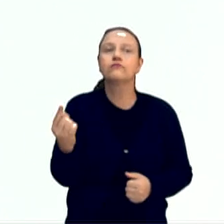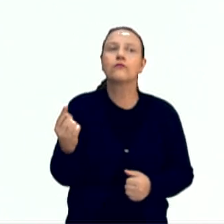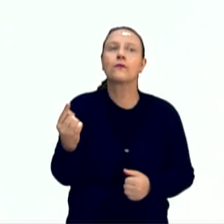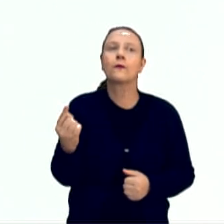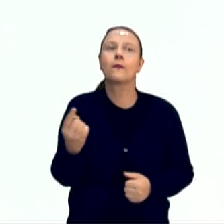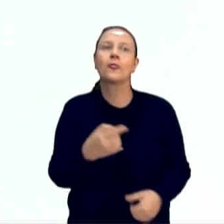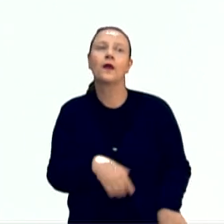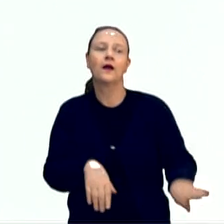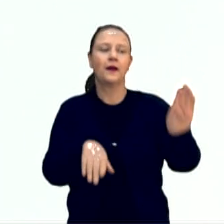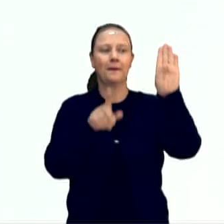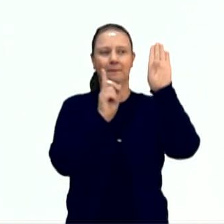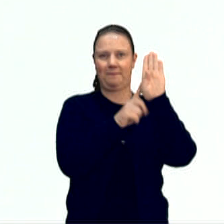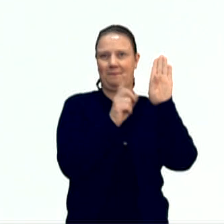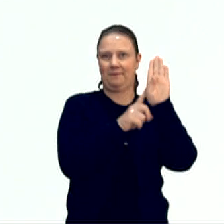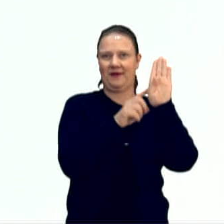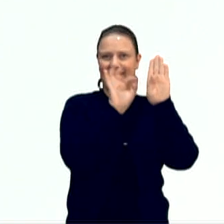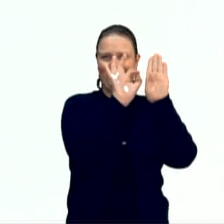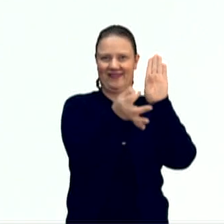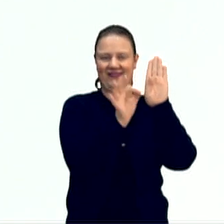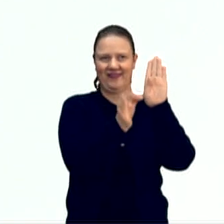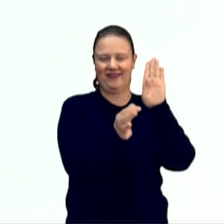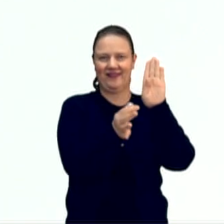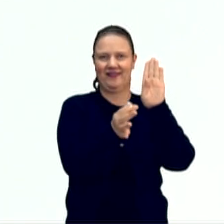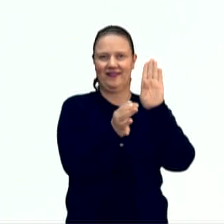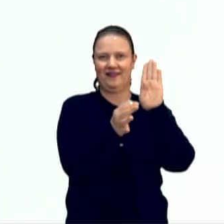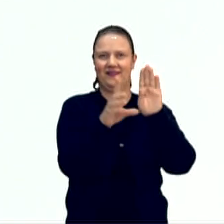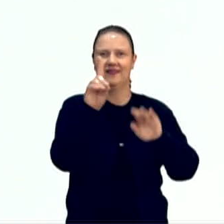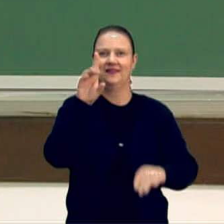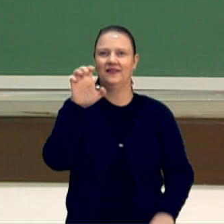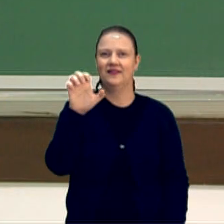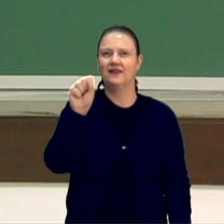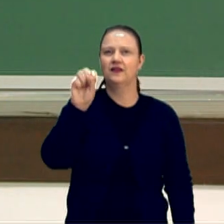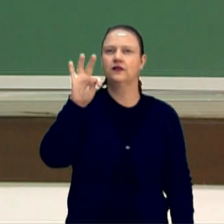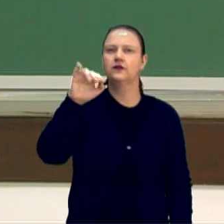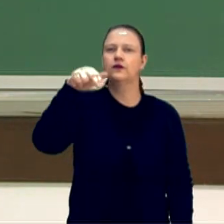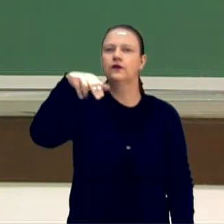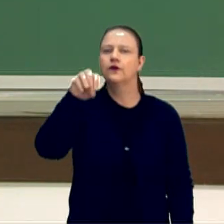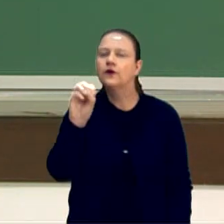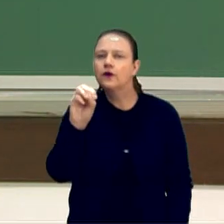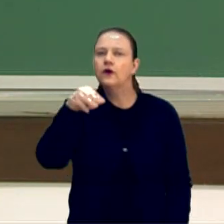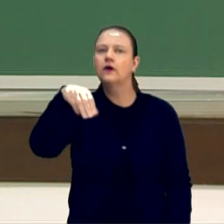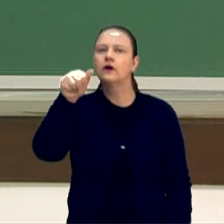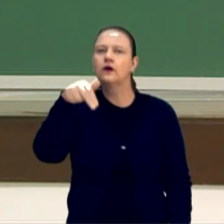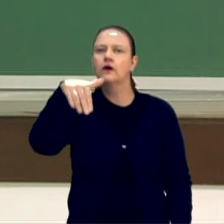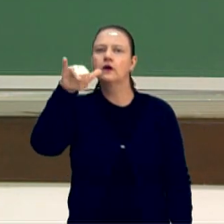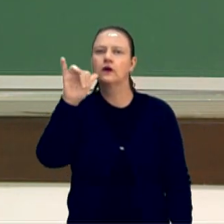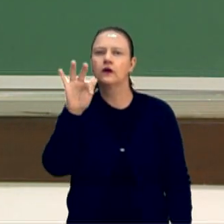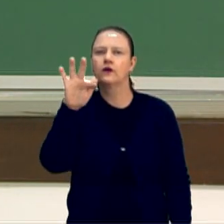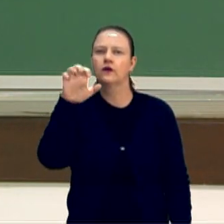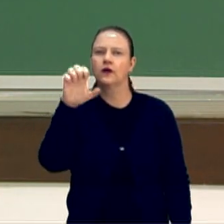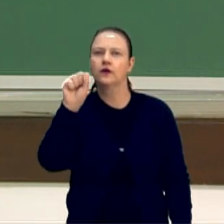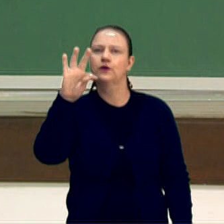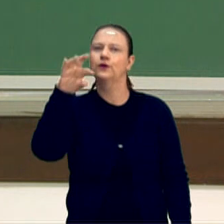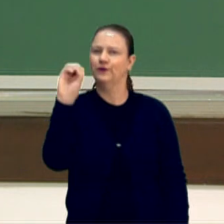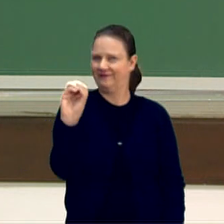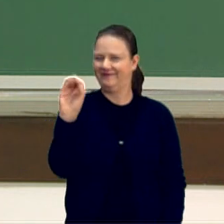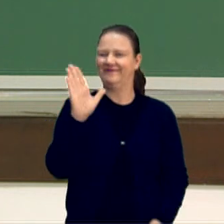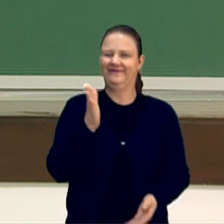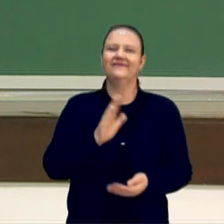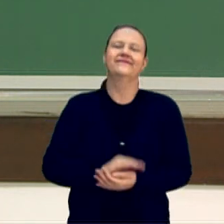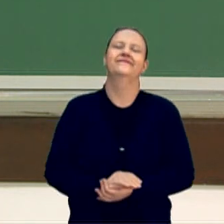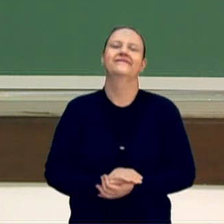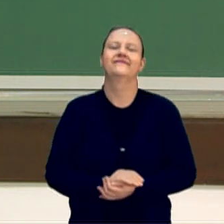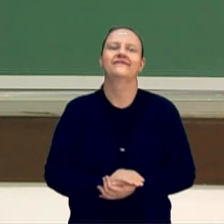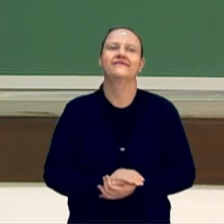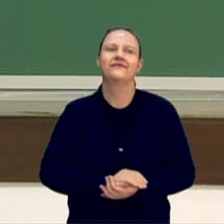acertou, você marcou a alternativa, a letra B, Destino Manifesto. Só para a gente colocar mais uma questãozinha aí para